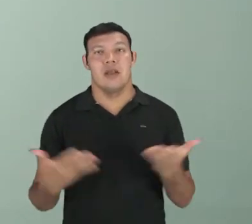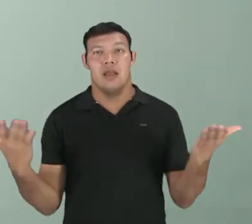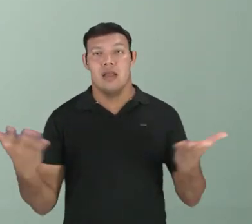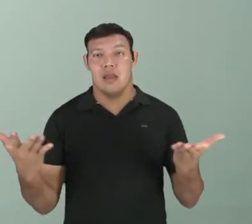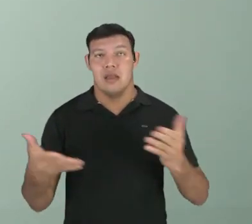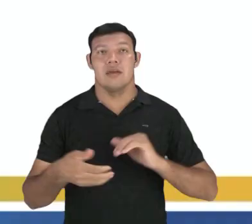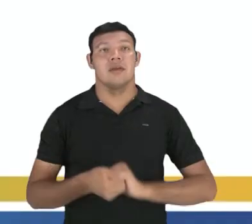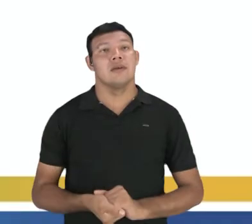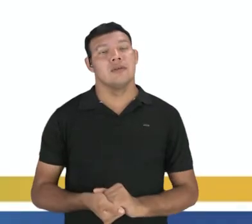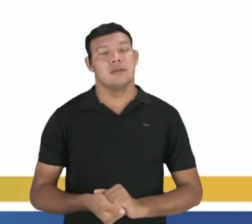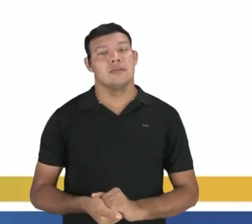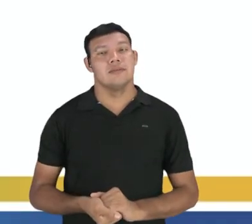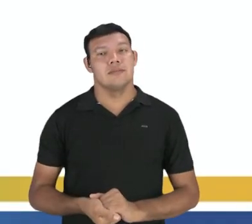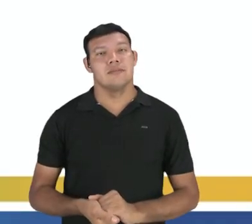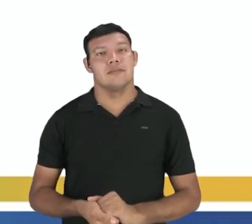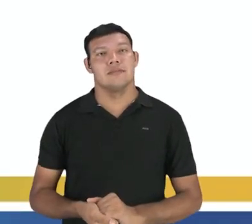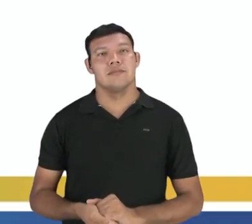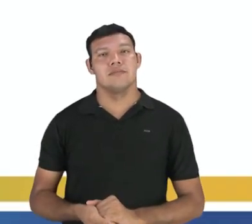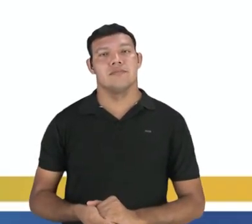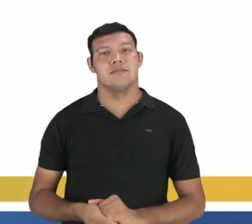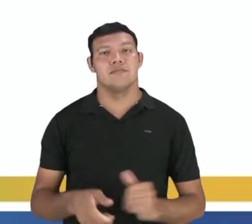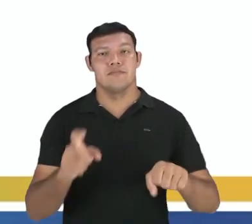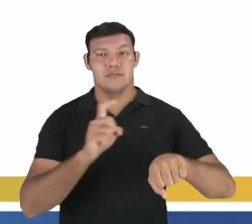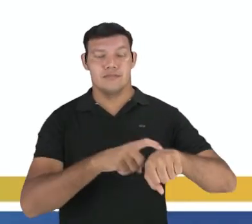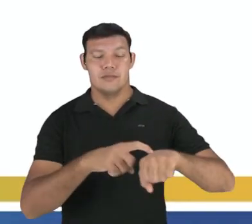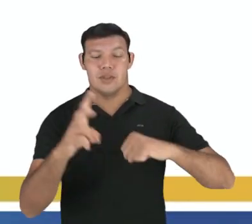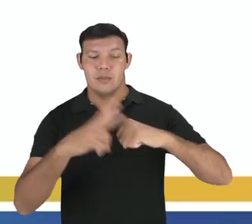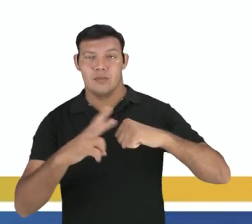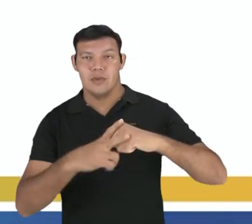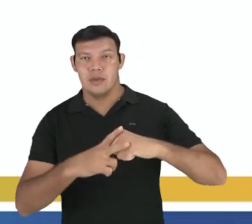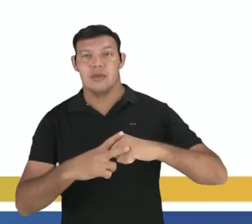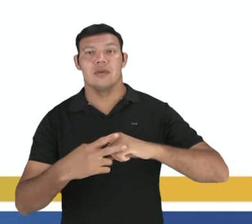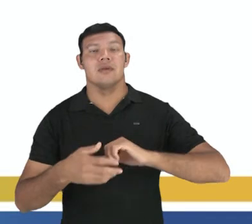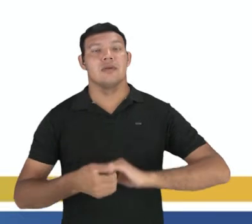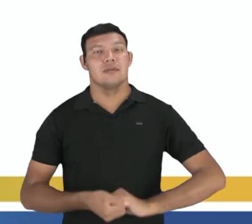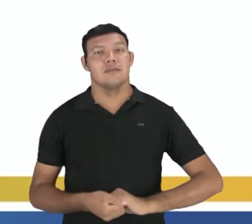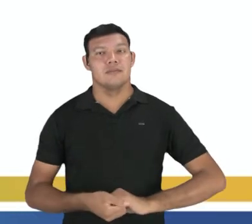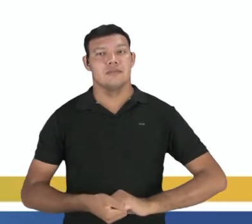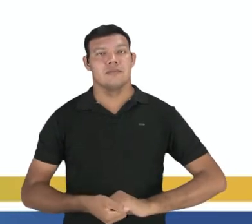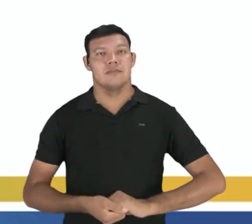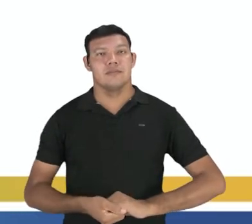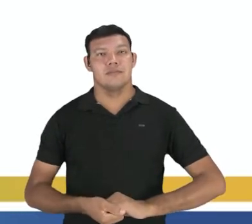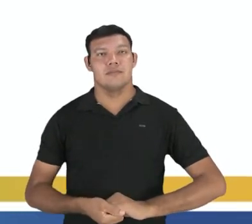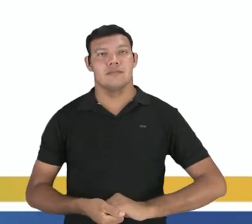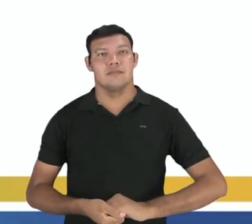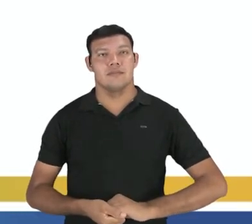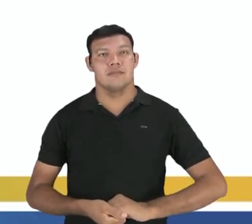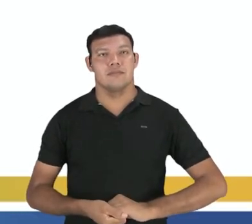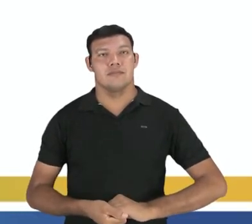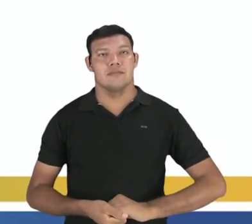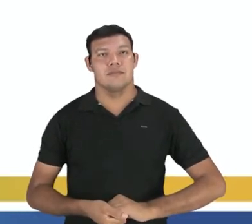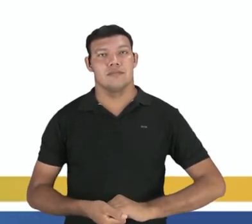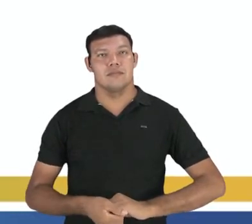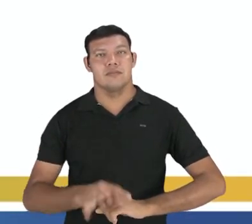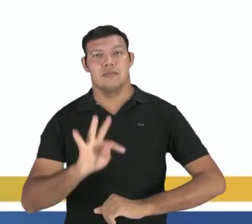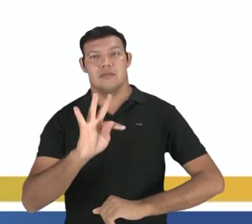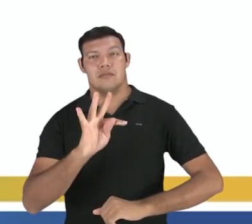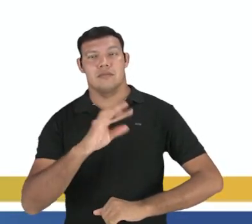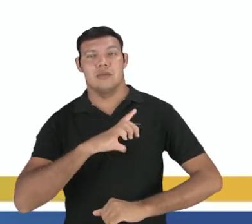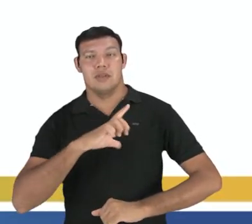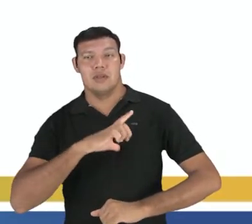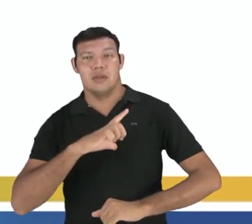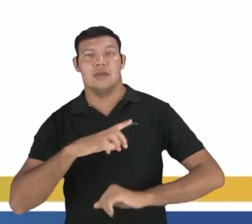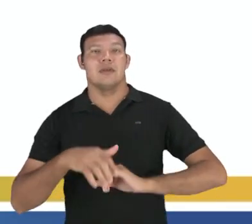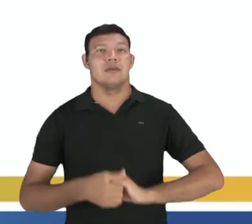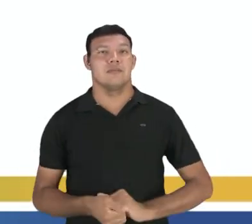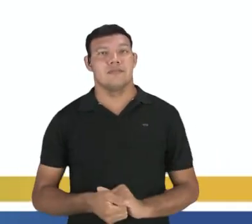Então, vamos ver aqui qual o tempo dos verbos em destaque. No caso, seria temos, que é o verbo